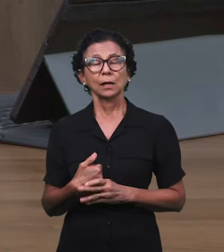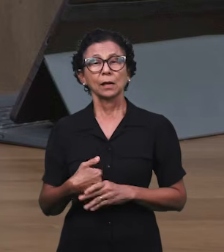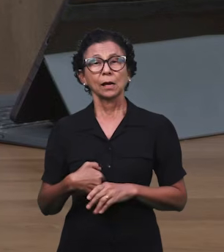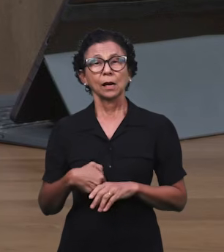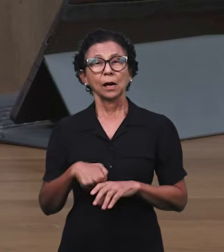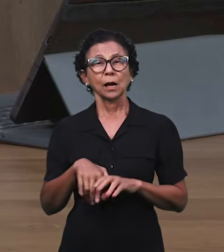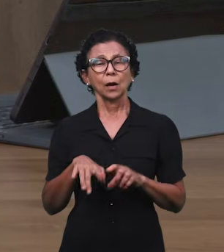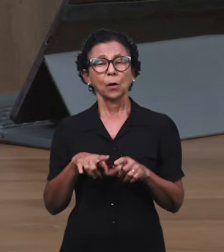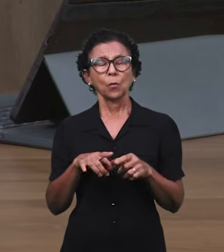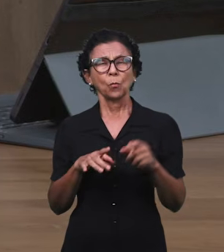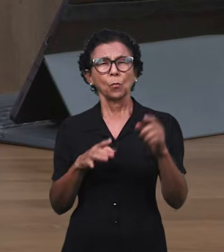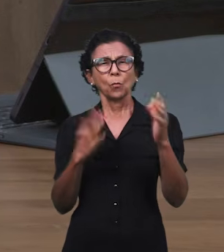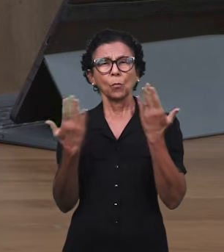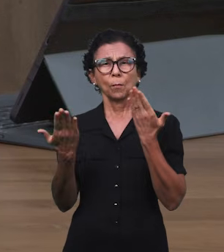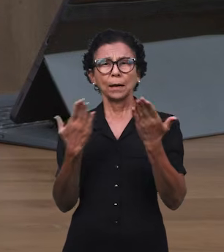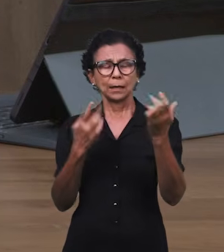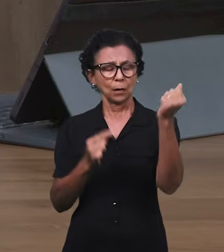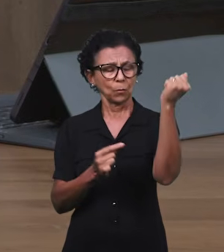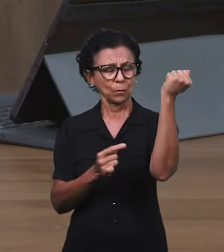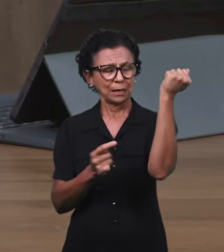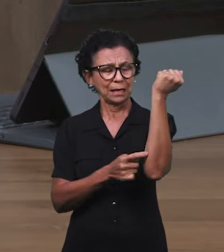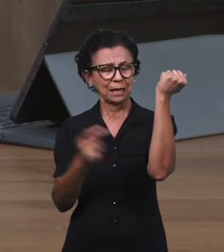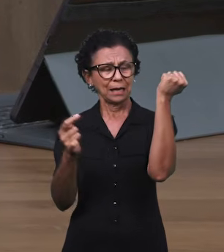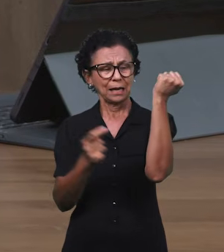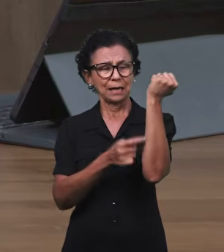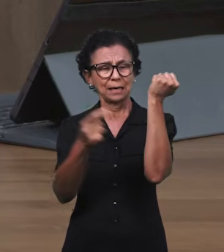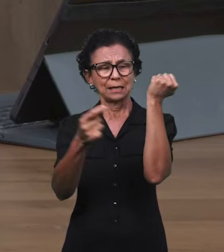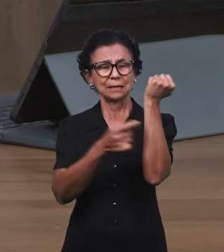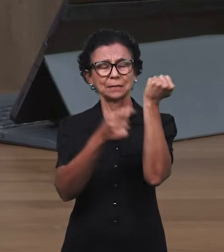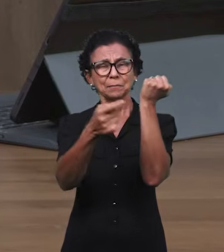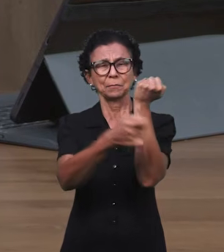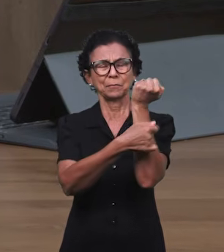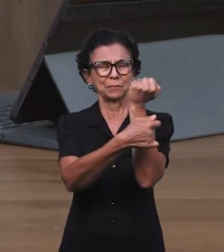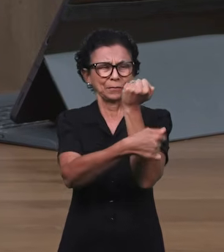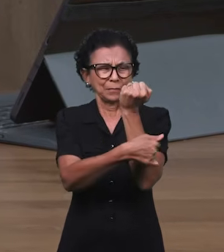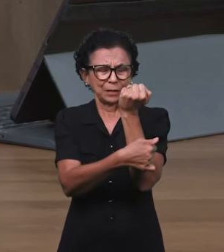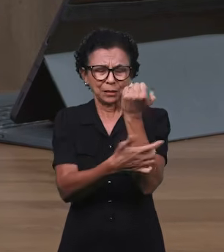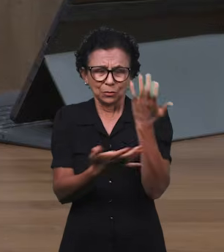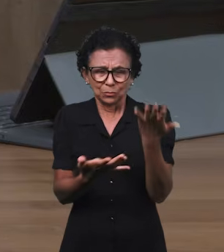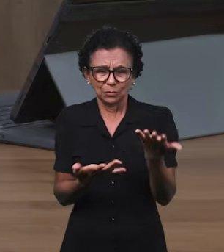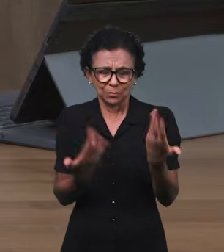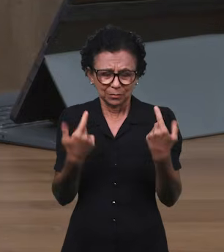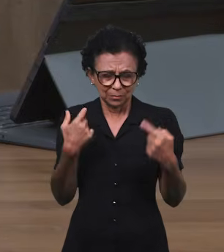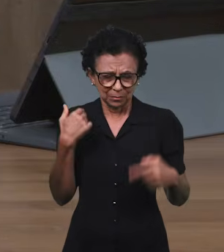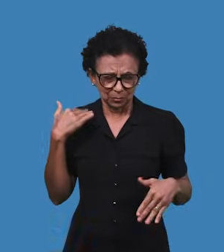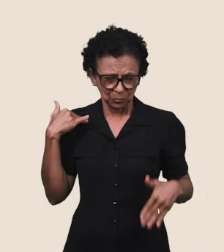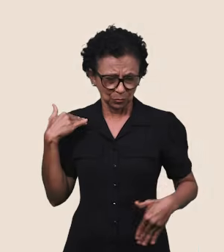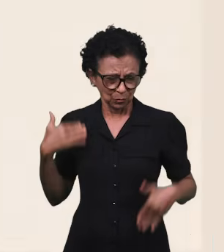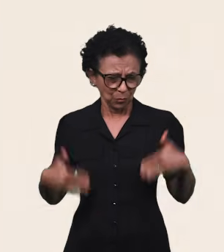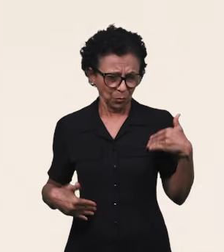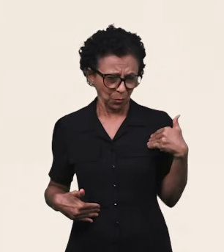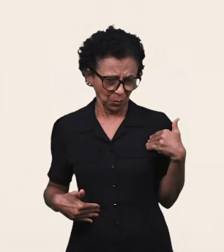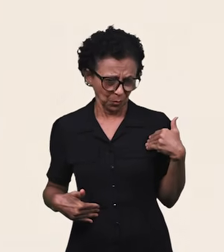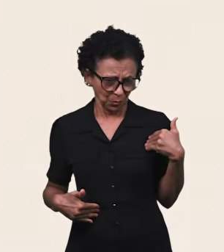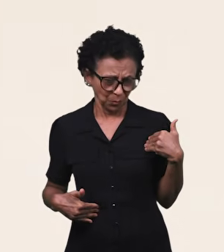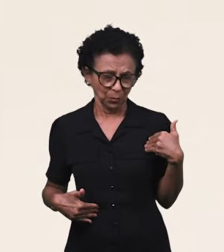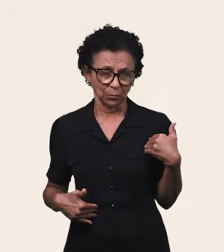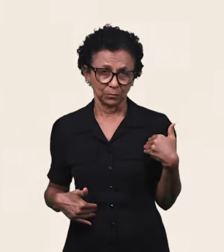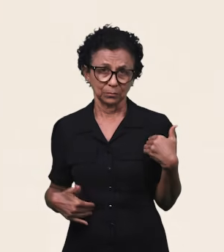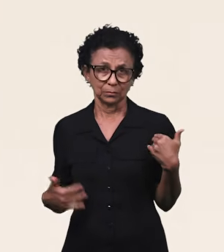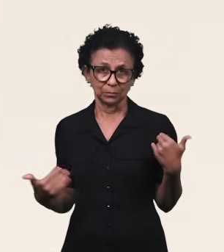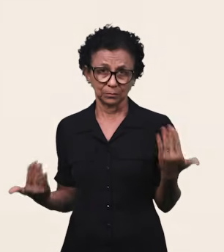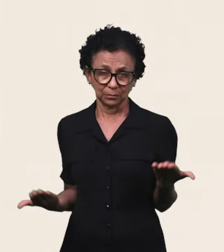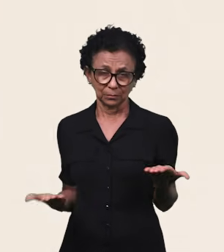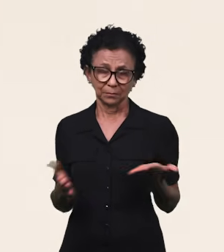a fragilidade dele perante a soberania de Deus. E ele escreve assim na segunda carta aos